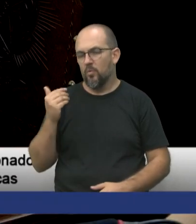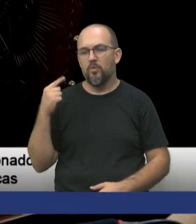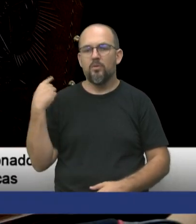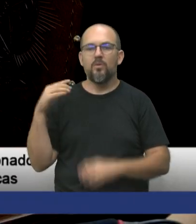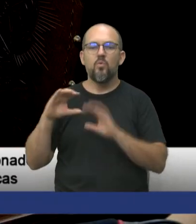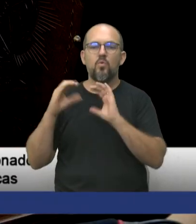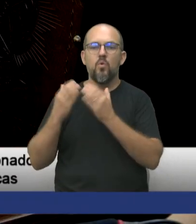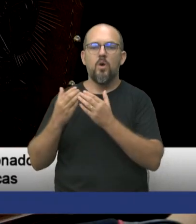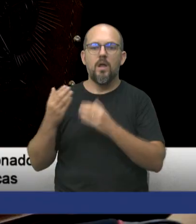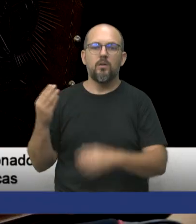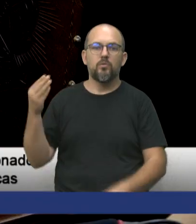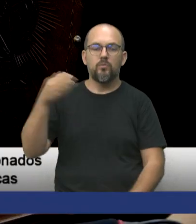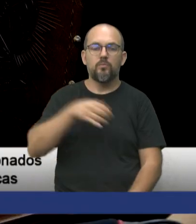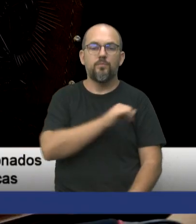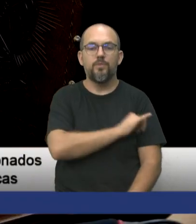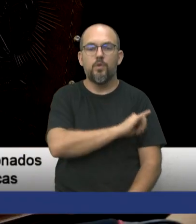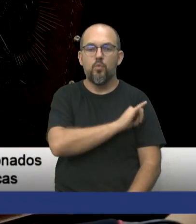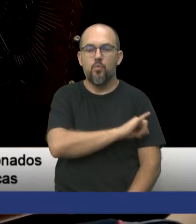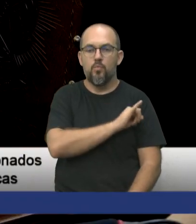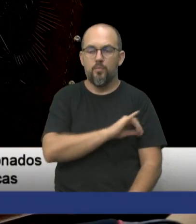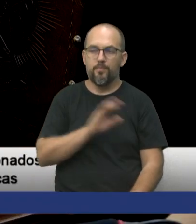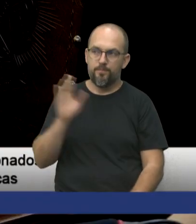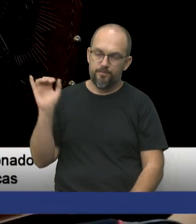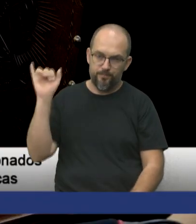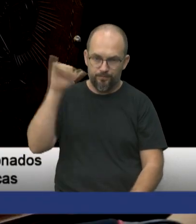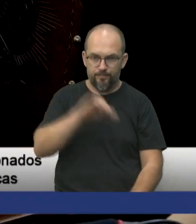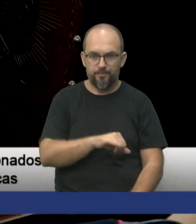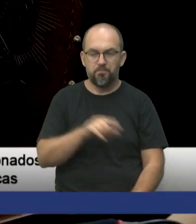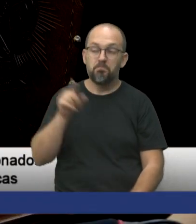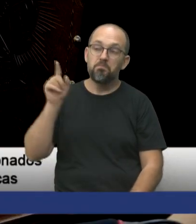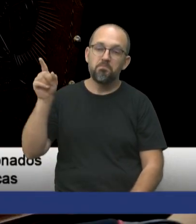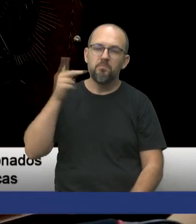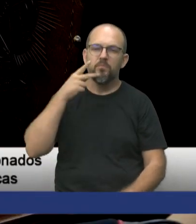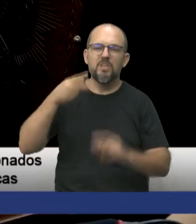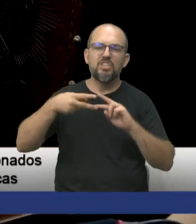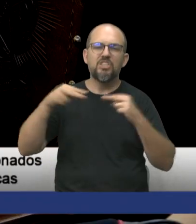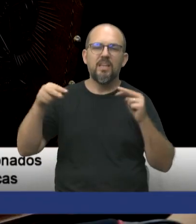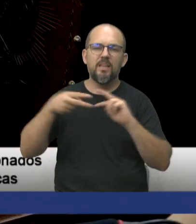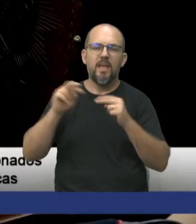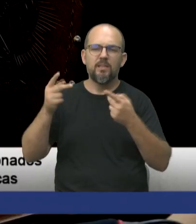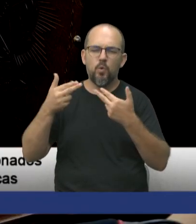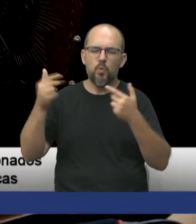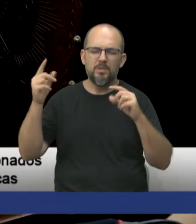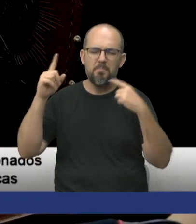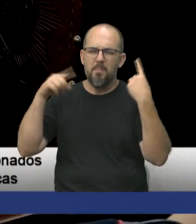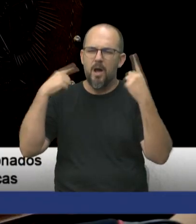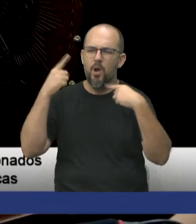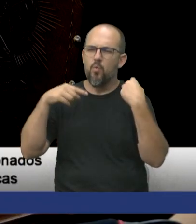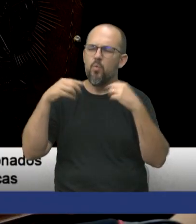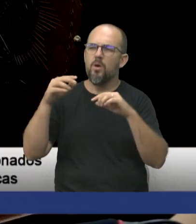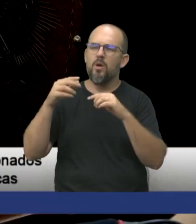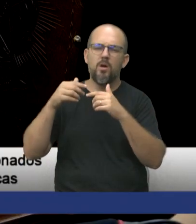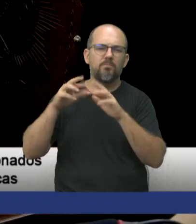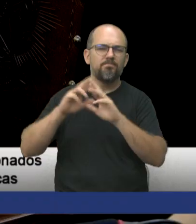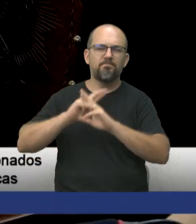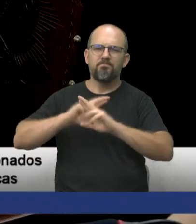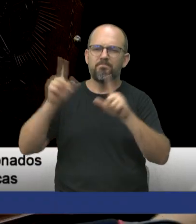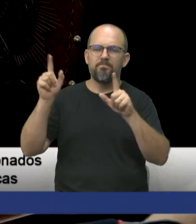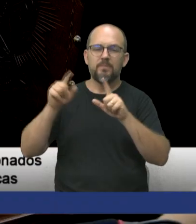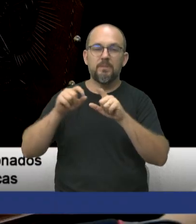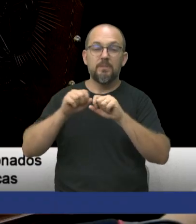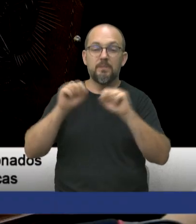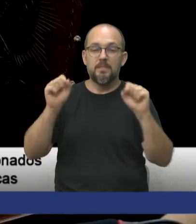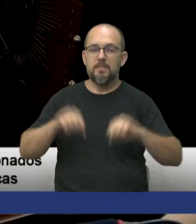congresso do Rio, que o cara falou de genética numa coisa tão maluca, tão fora assim do